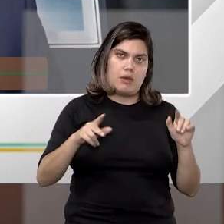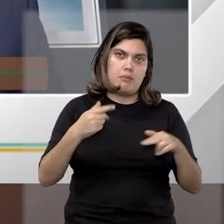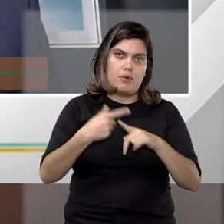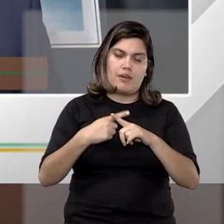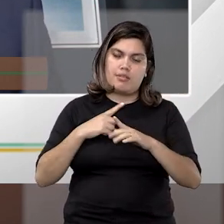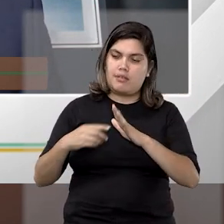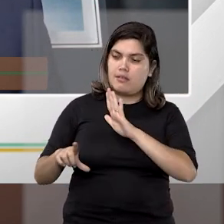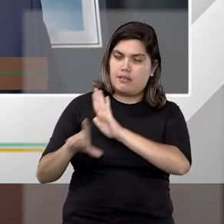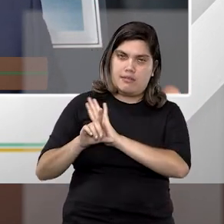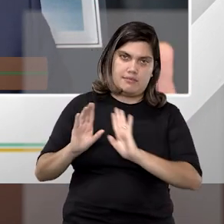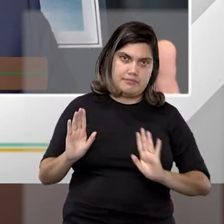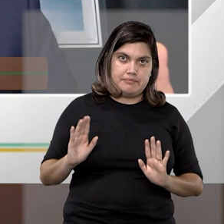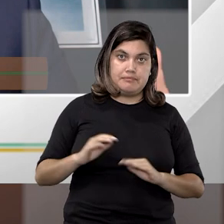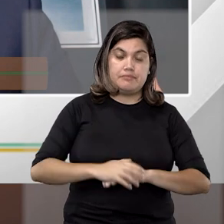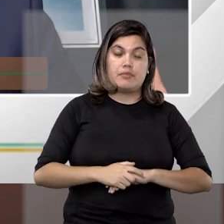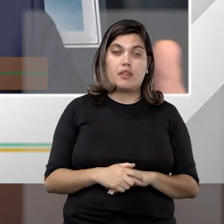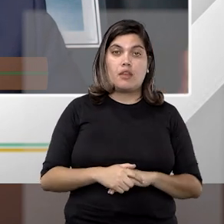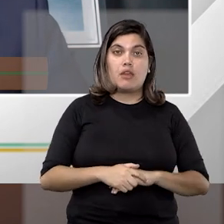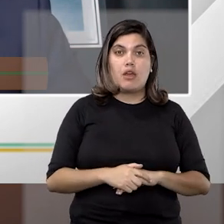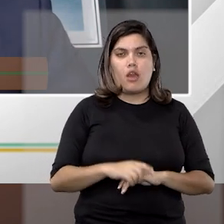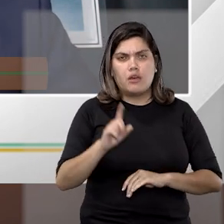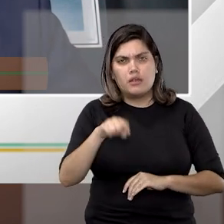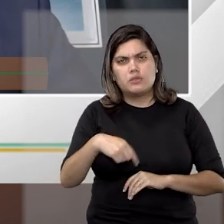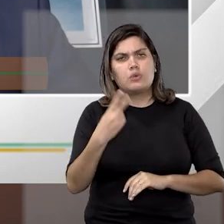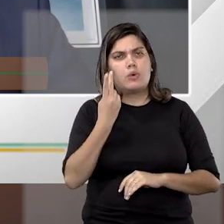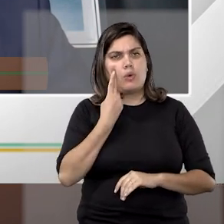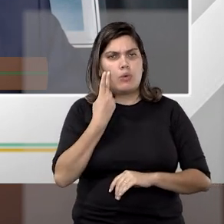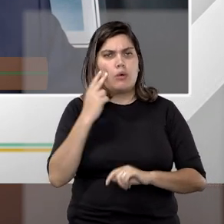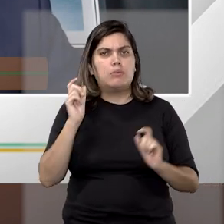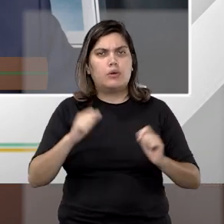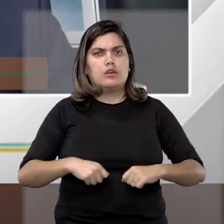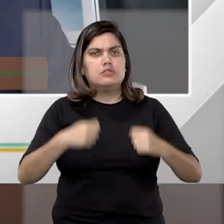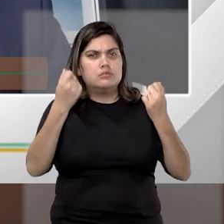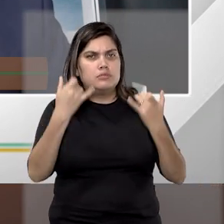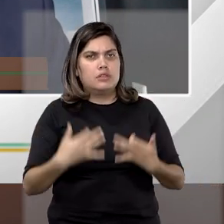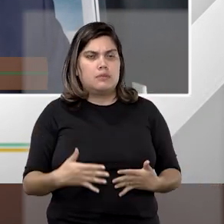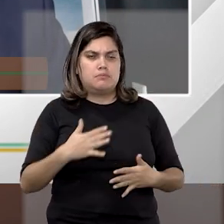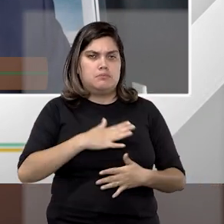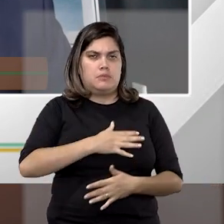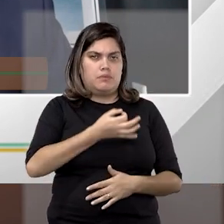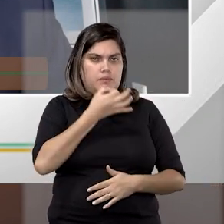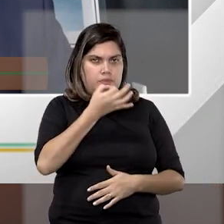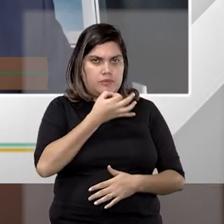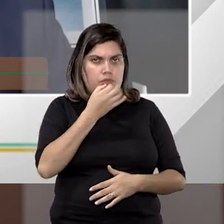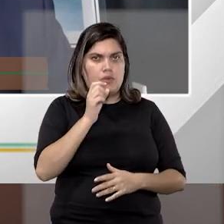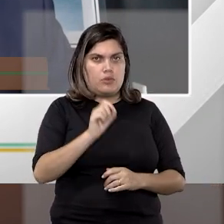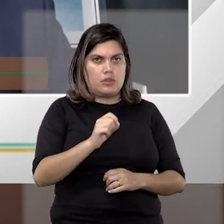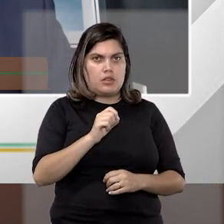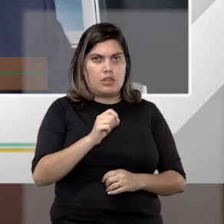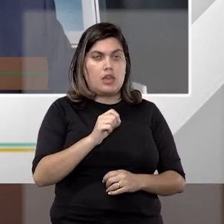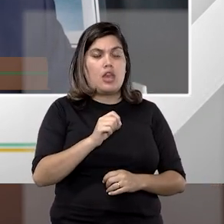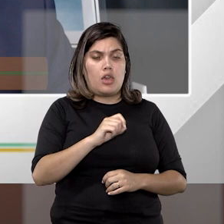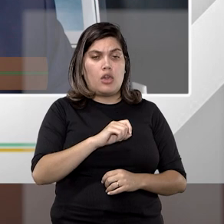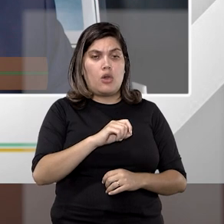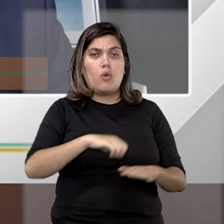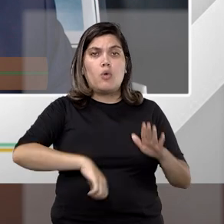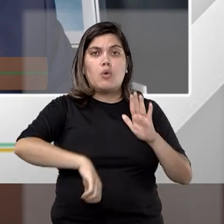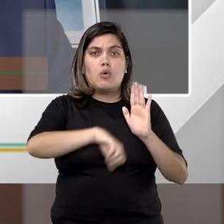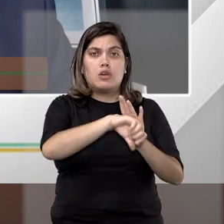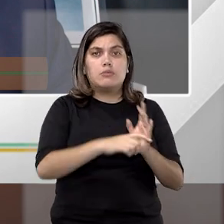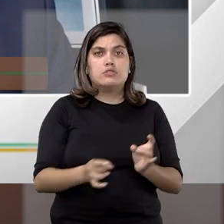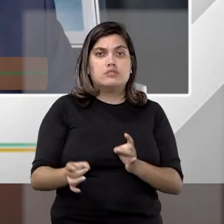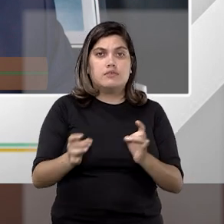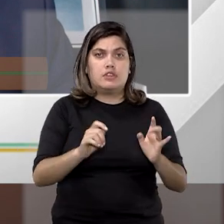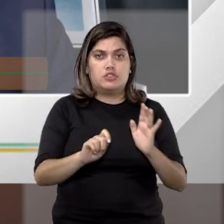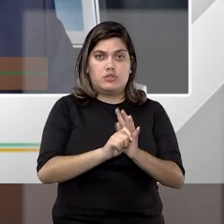porque estava ali um fato muito é comum que pode explicar esta minha observação é o crime